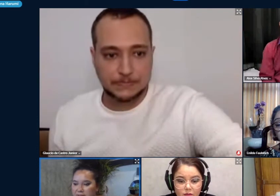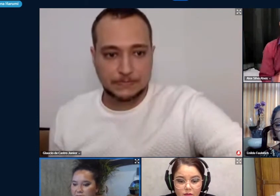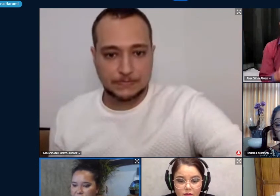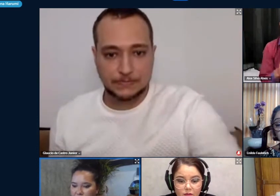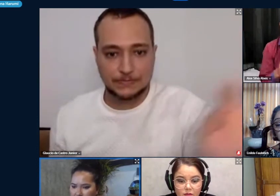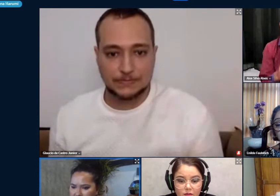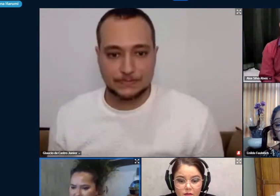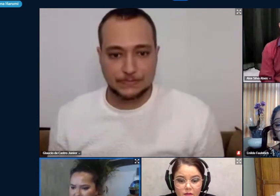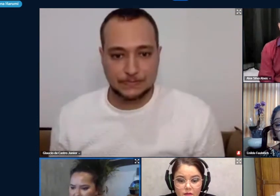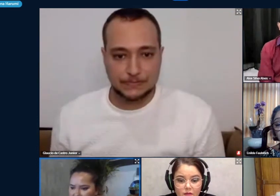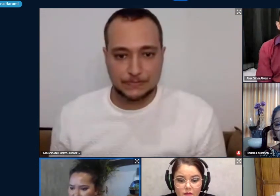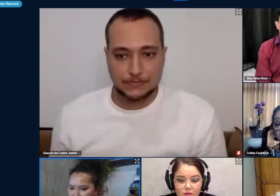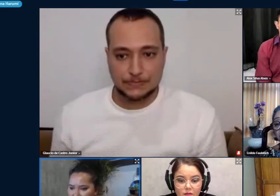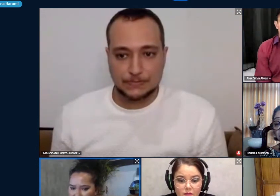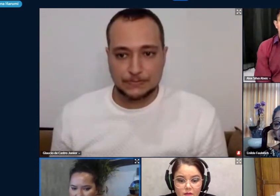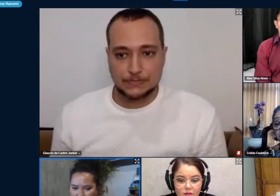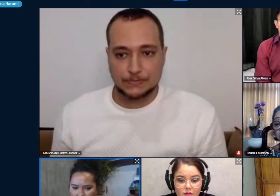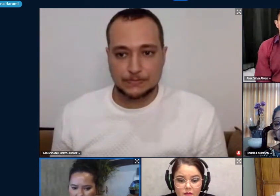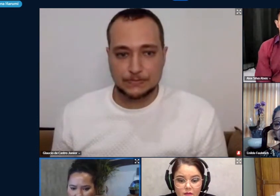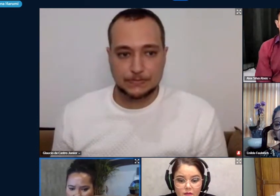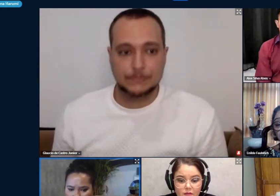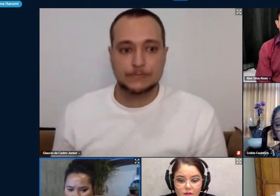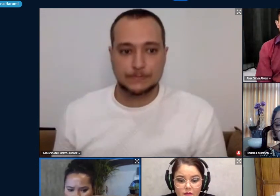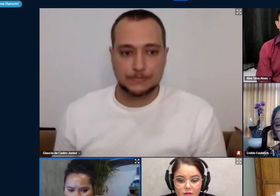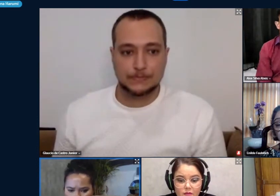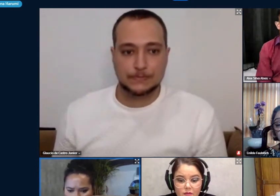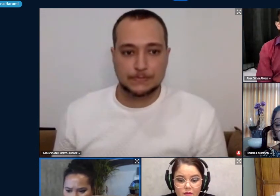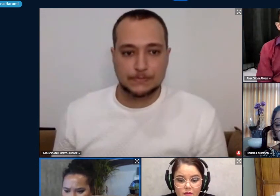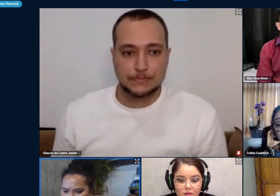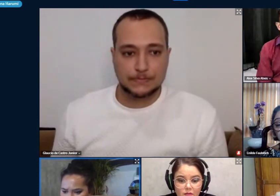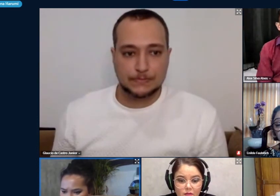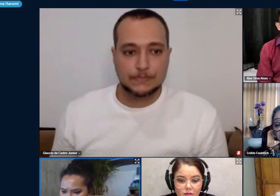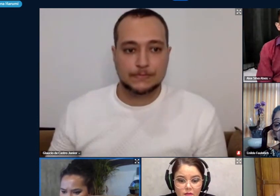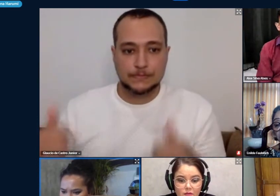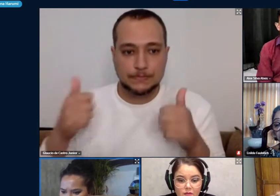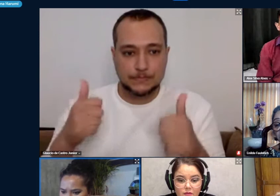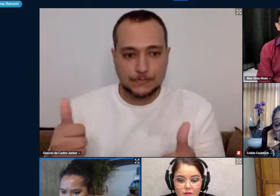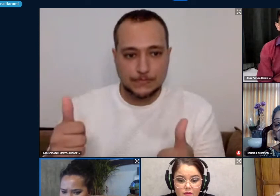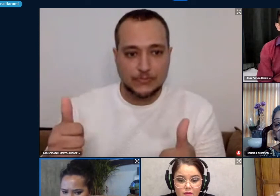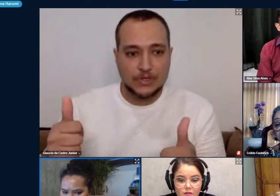da sinalização de forma mais clara, fazendo sentido para o termo da tradução.